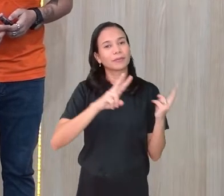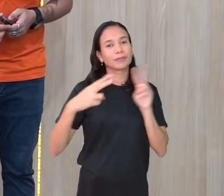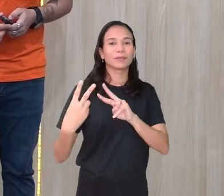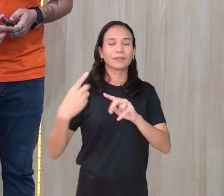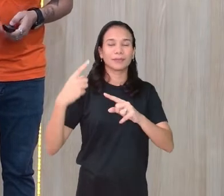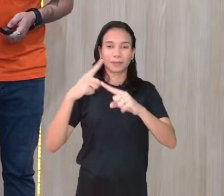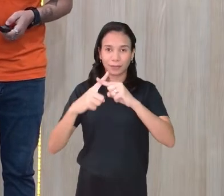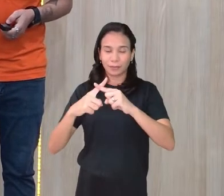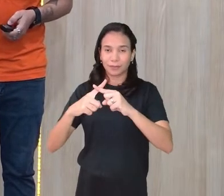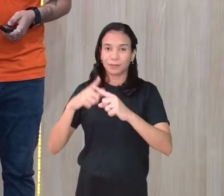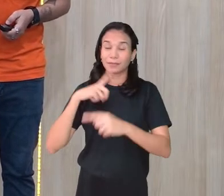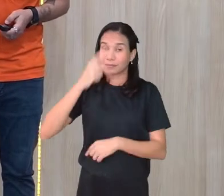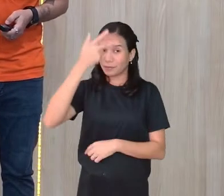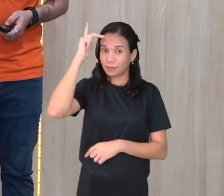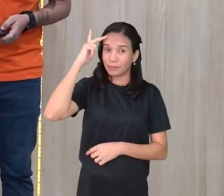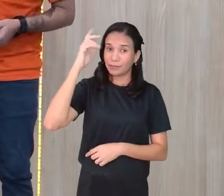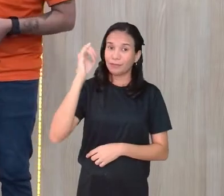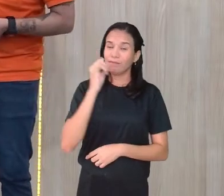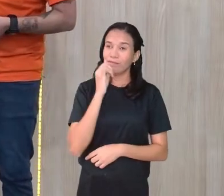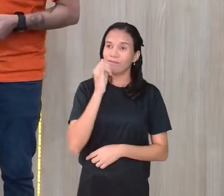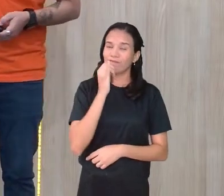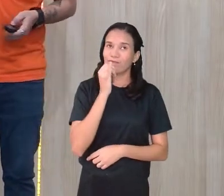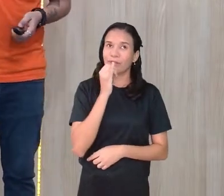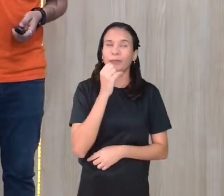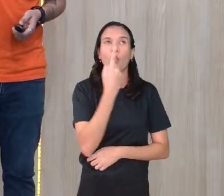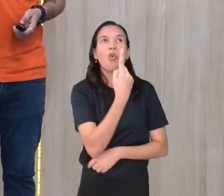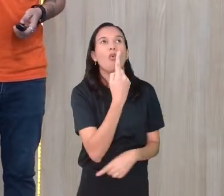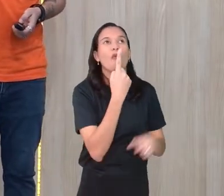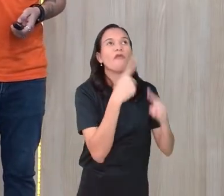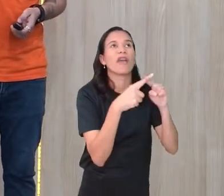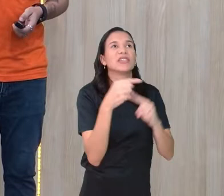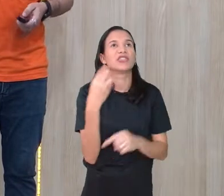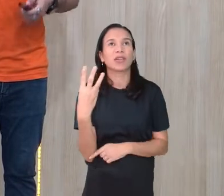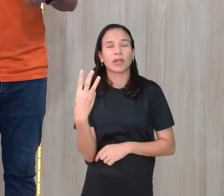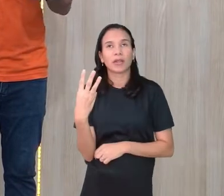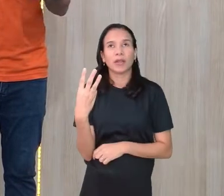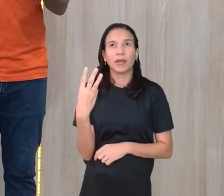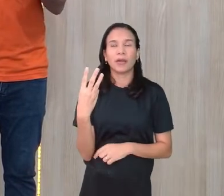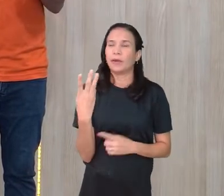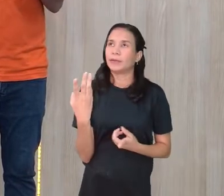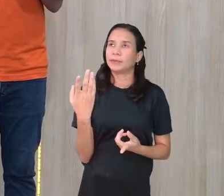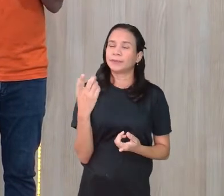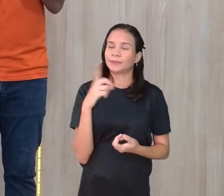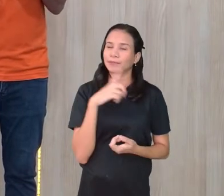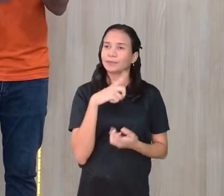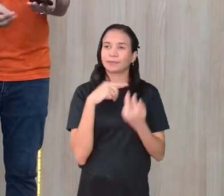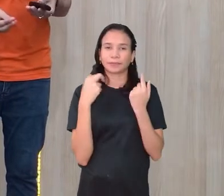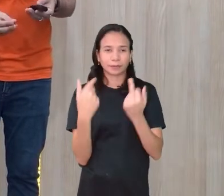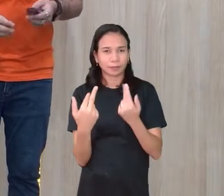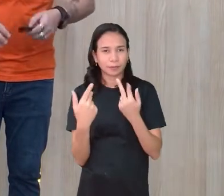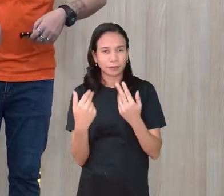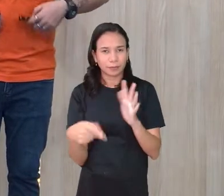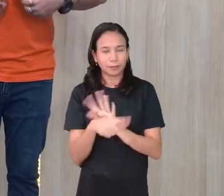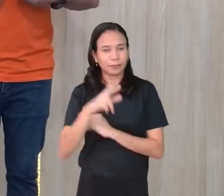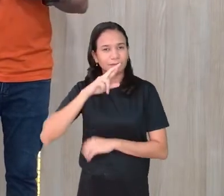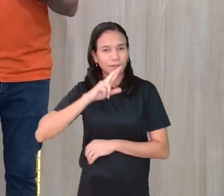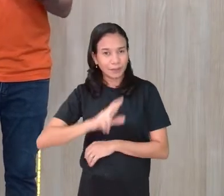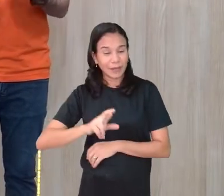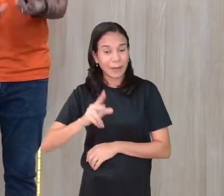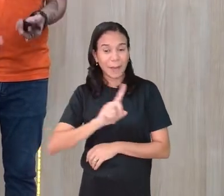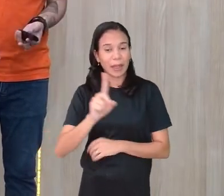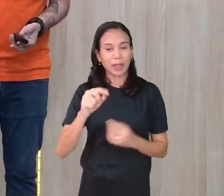multiplicação. E se eu escrevesse 1 vezes 3, né? Ou seja, 1 vezes 3 teria o mesmo resultado, mas